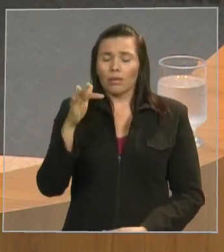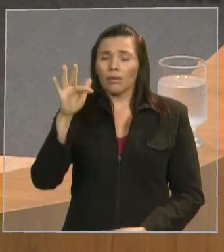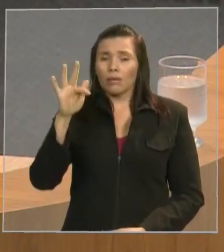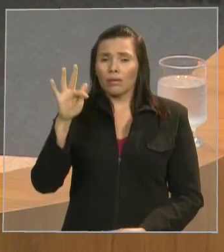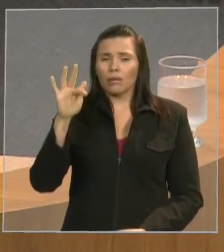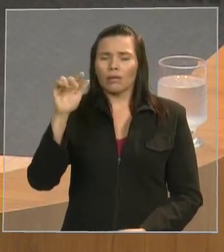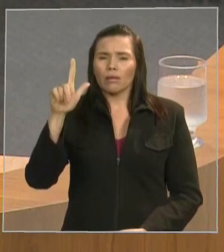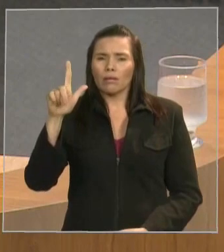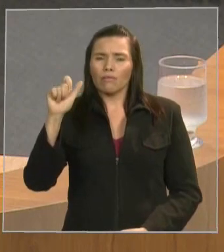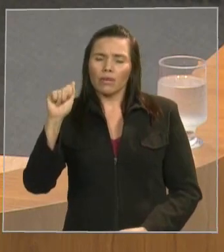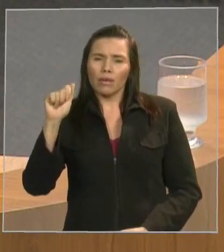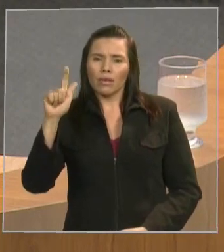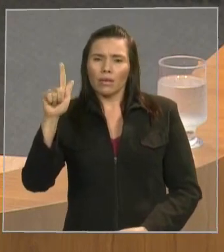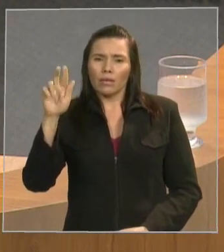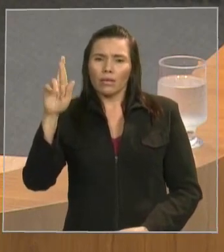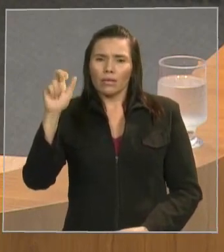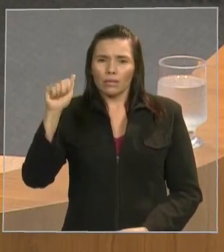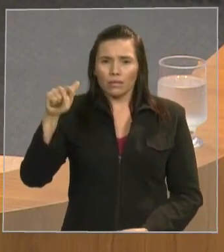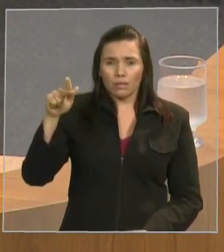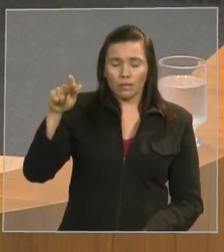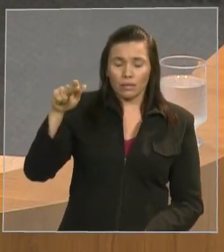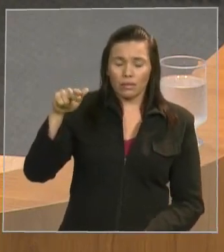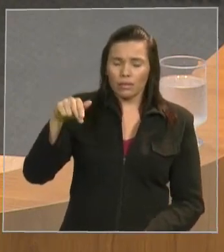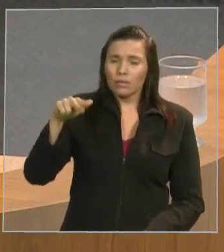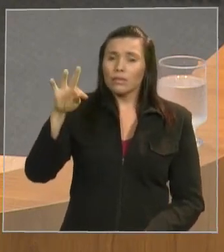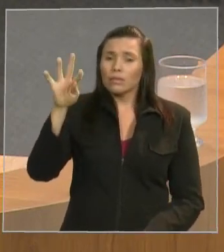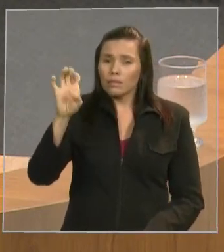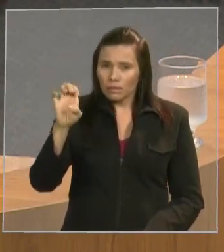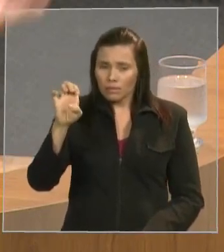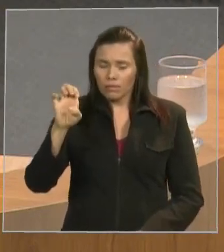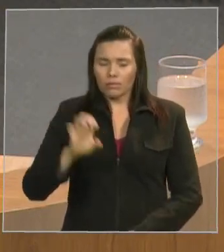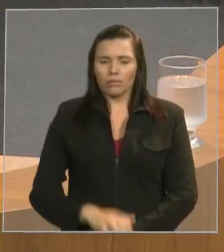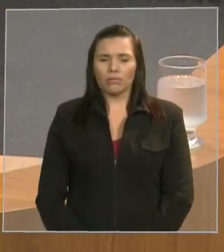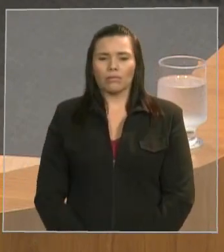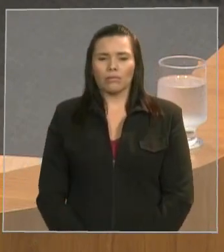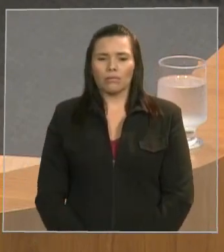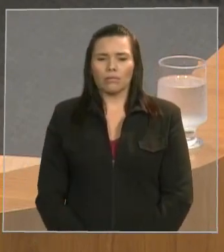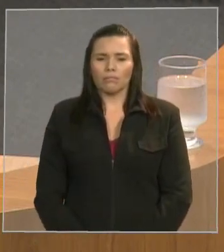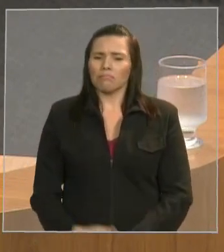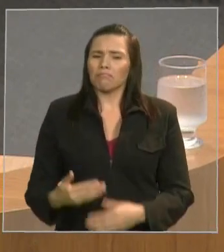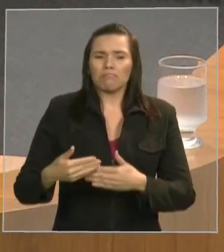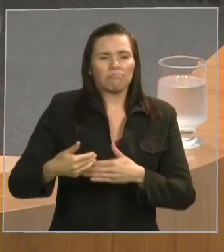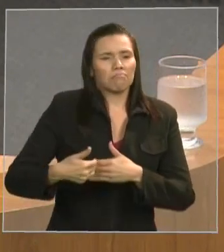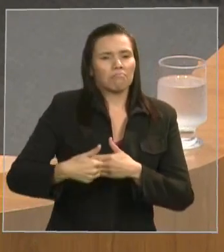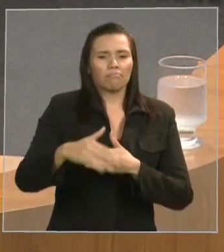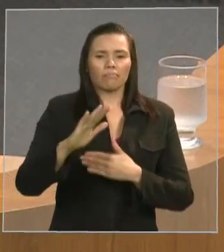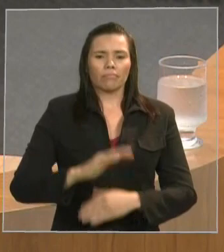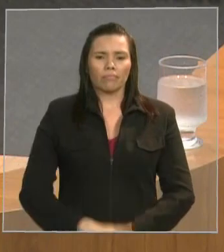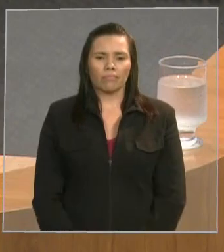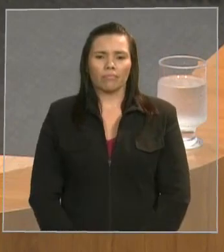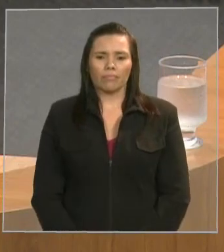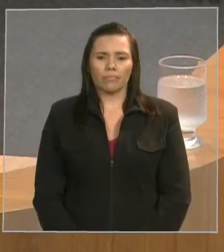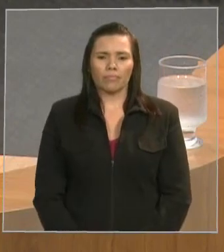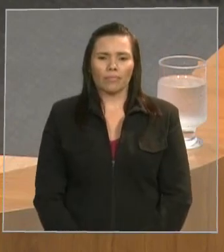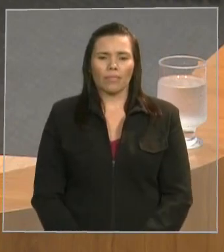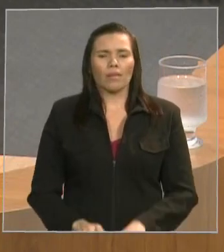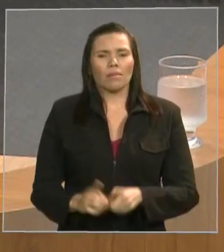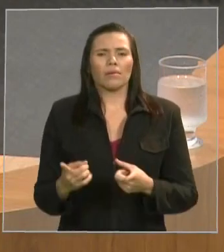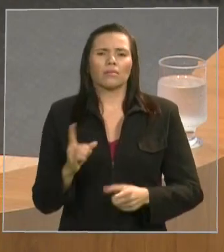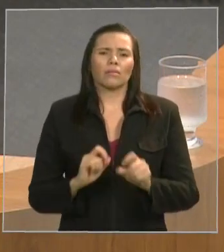ser desmoralizadas, ser destruído, sem ainda se ter um